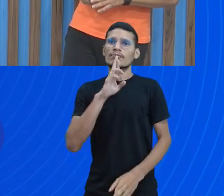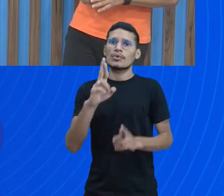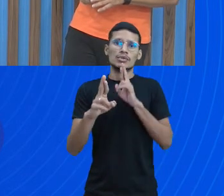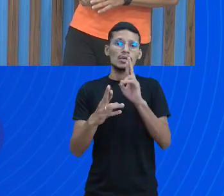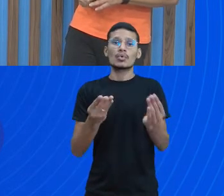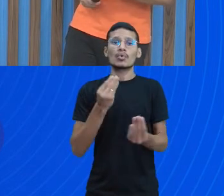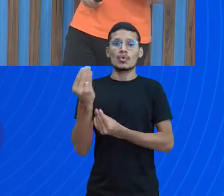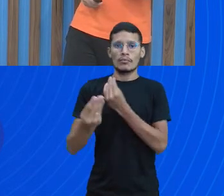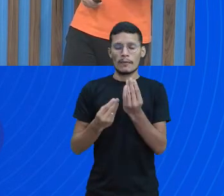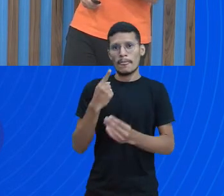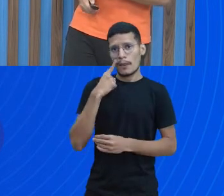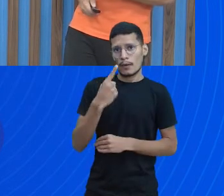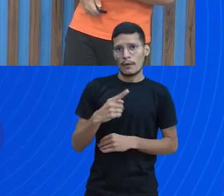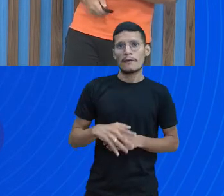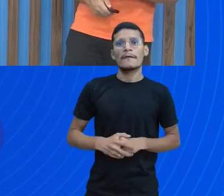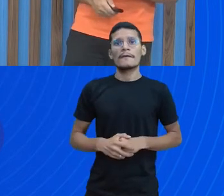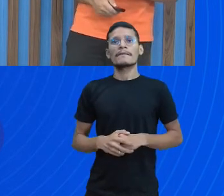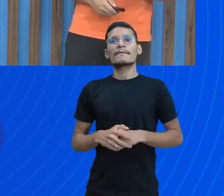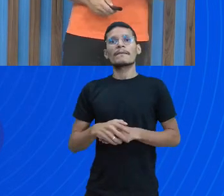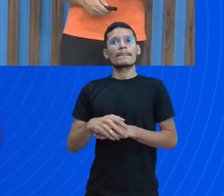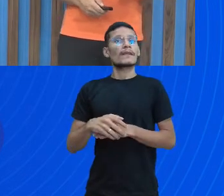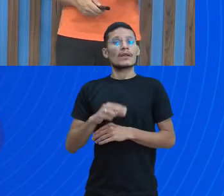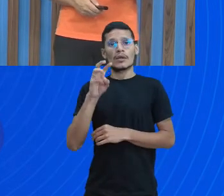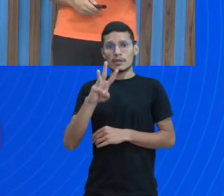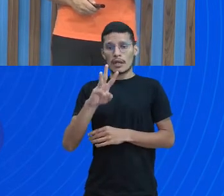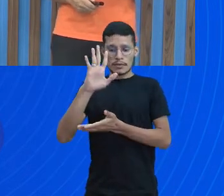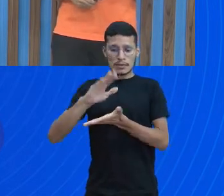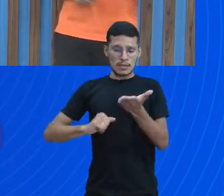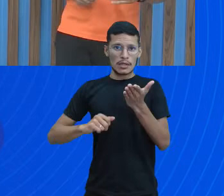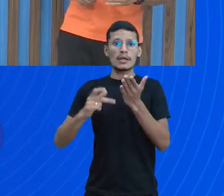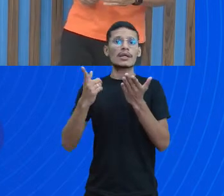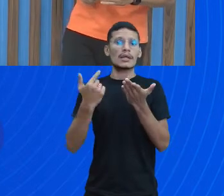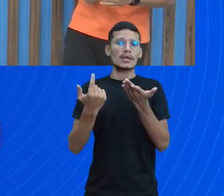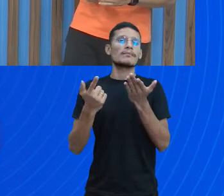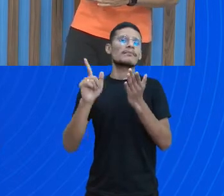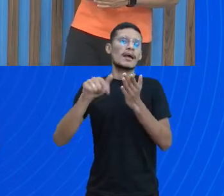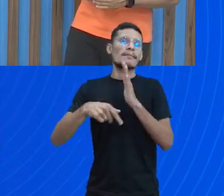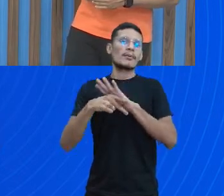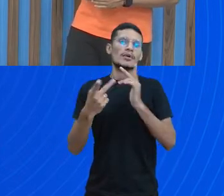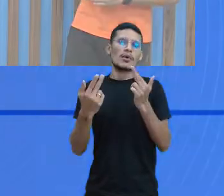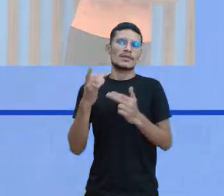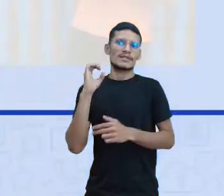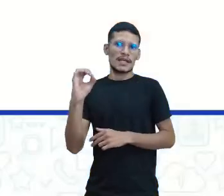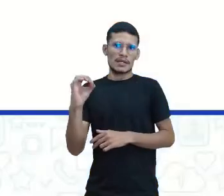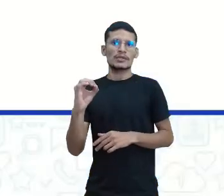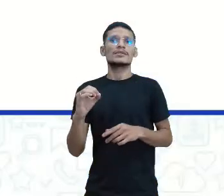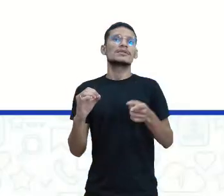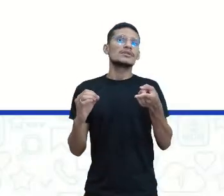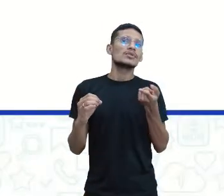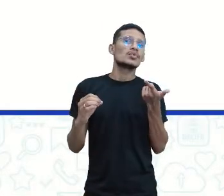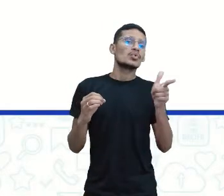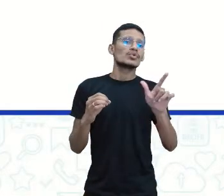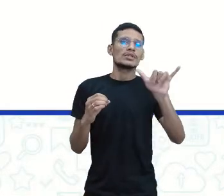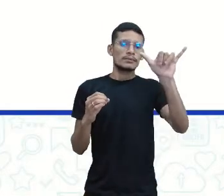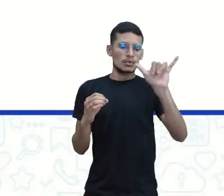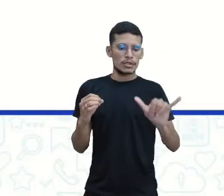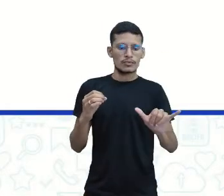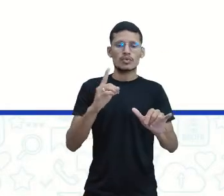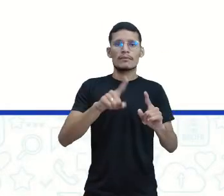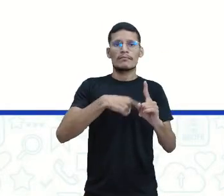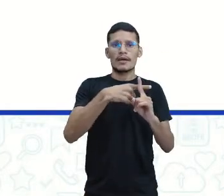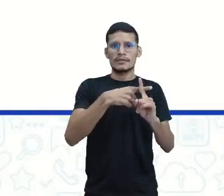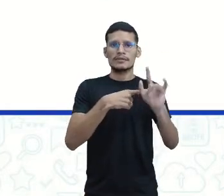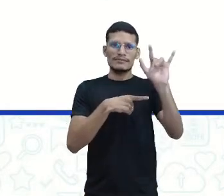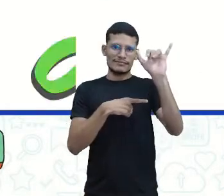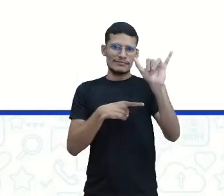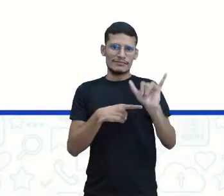o seguinte, ó. Aqui eliminou, vai dar igual a 0, certo? E o y mais y aí,